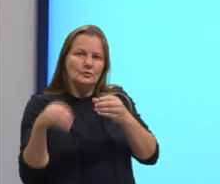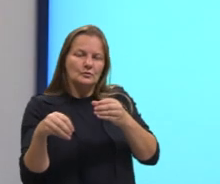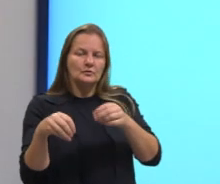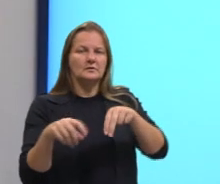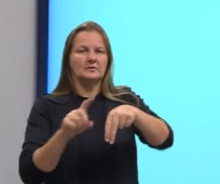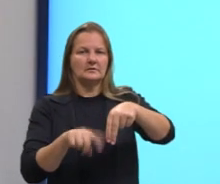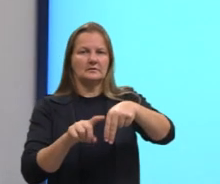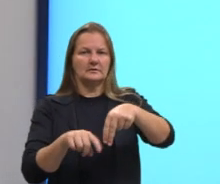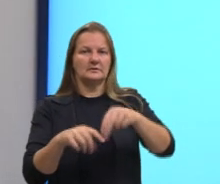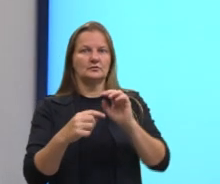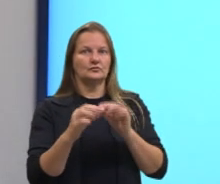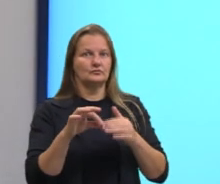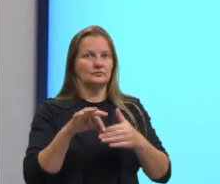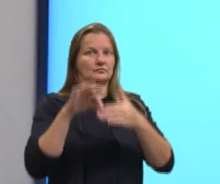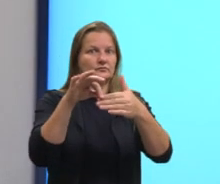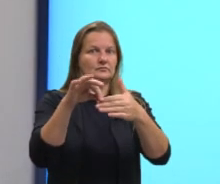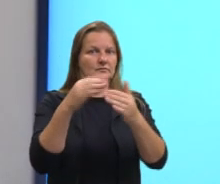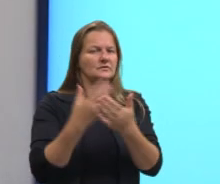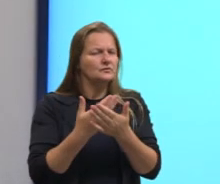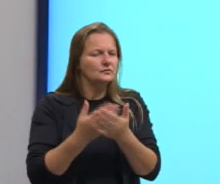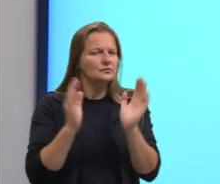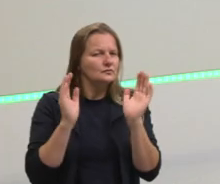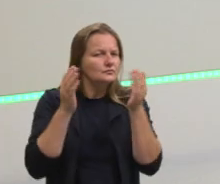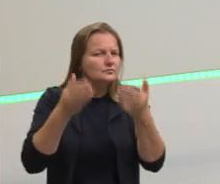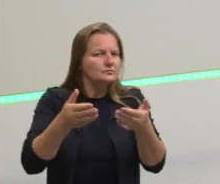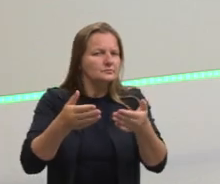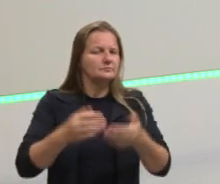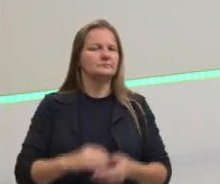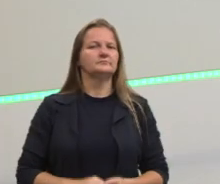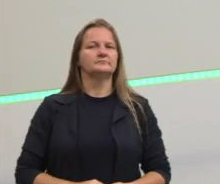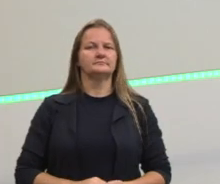e ao que merece destaque nesse nosso estudo